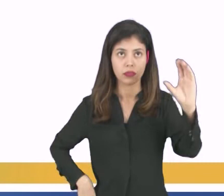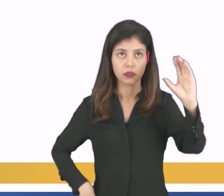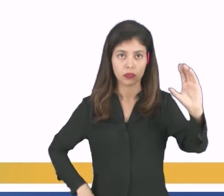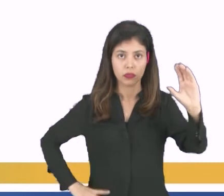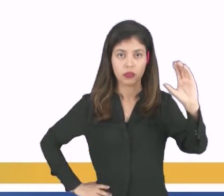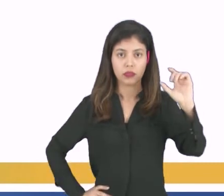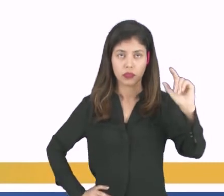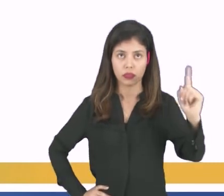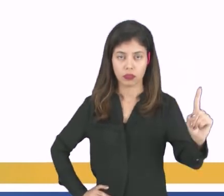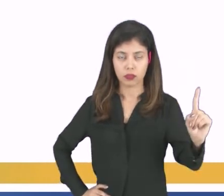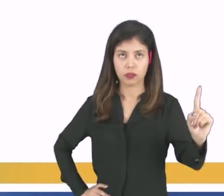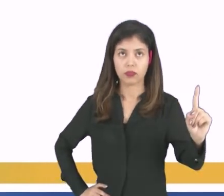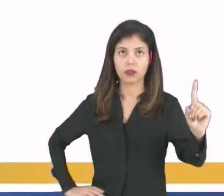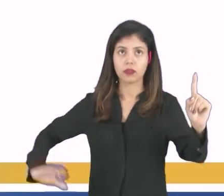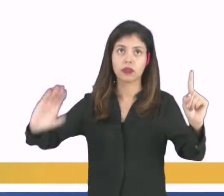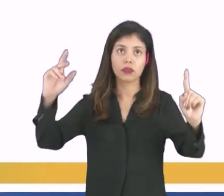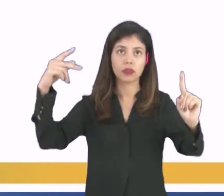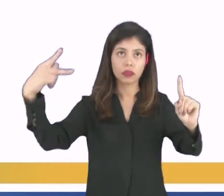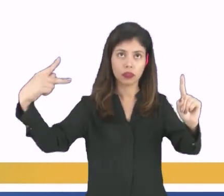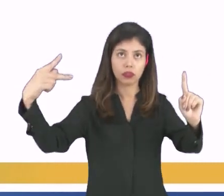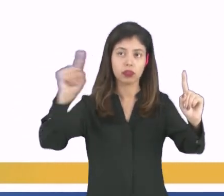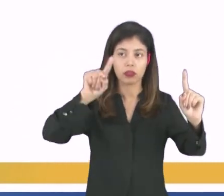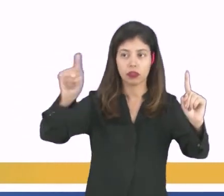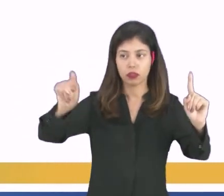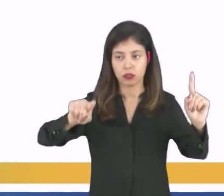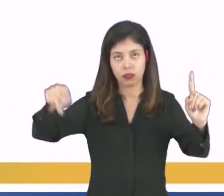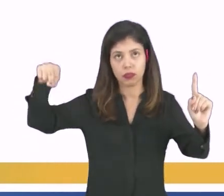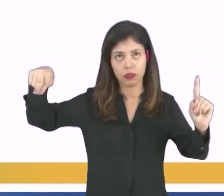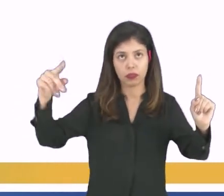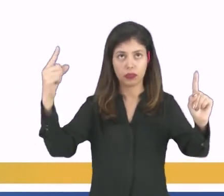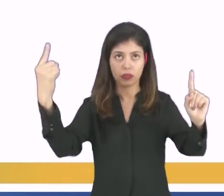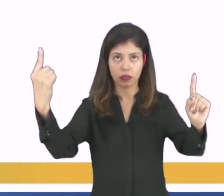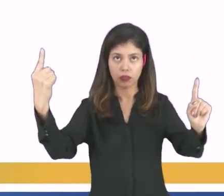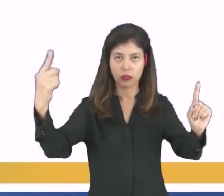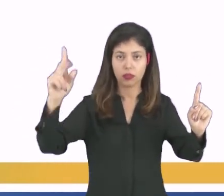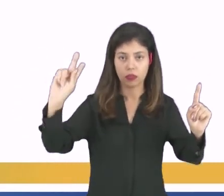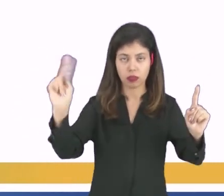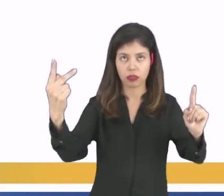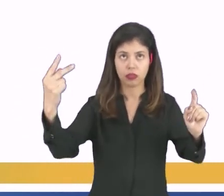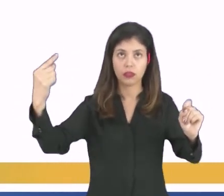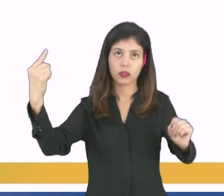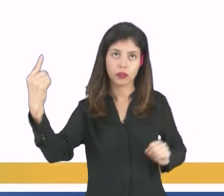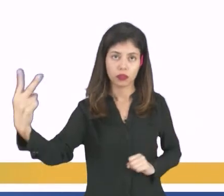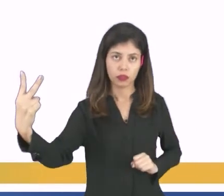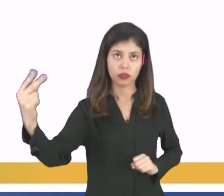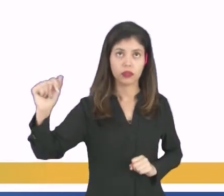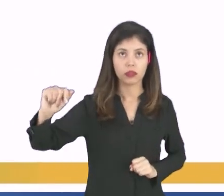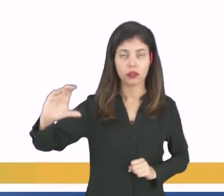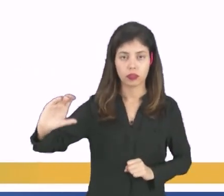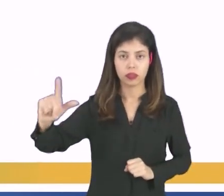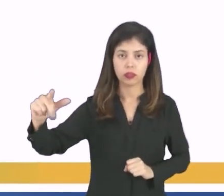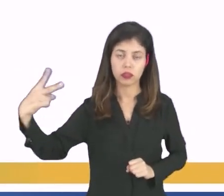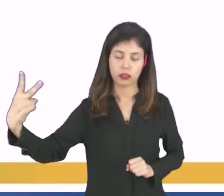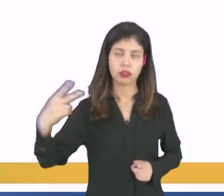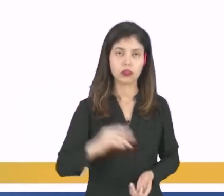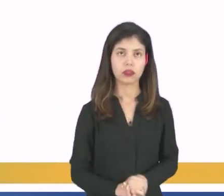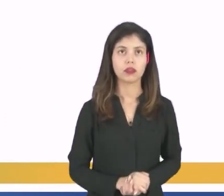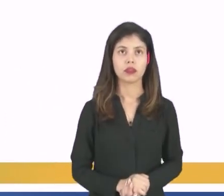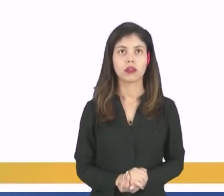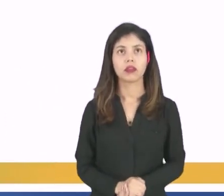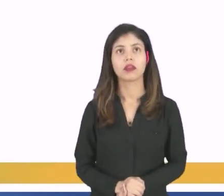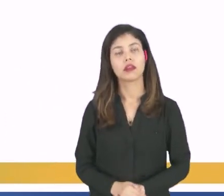tem 1, cloro também. Lado dos produtos, zinco tem 1, hidrogênio tem 2, cloro tem